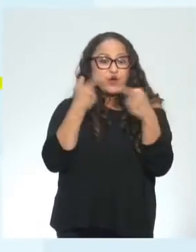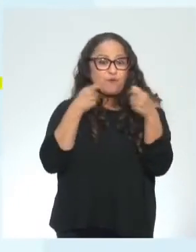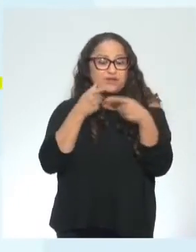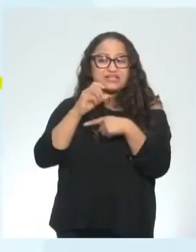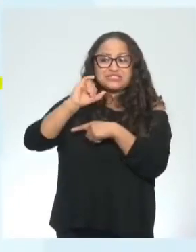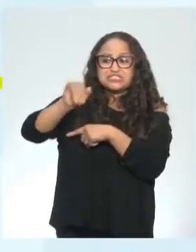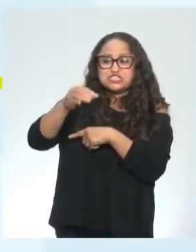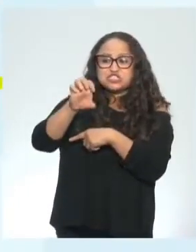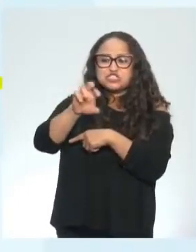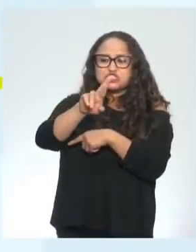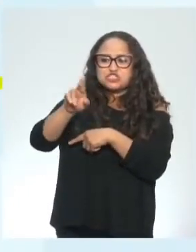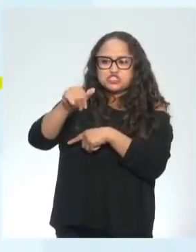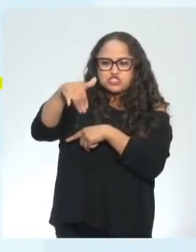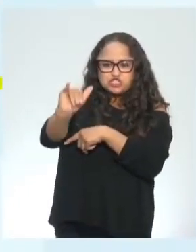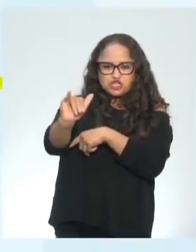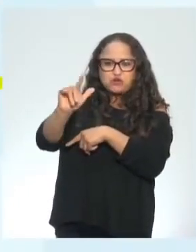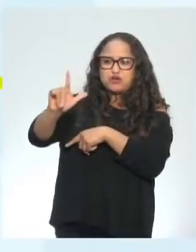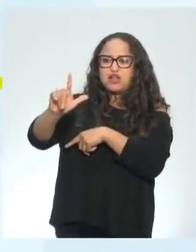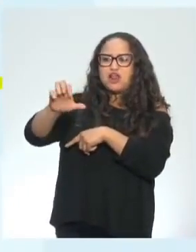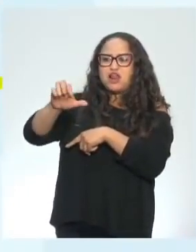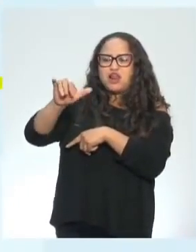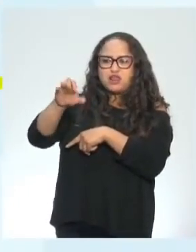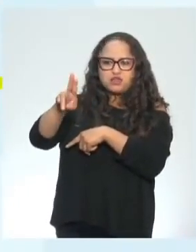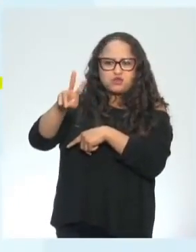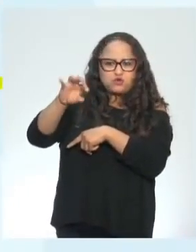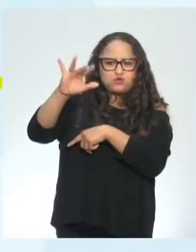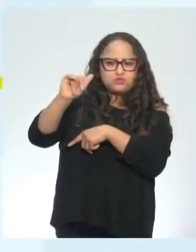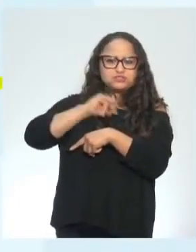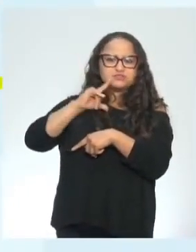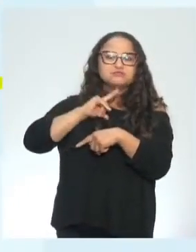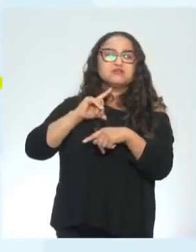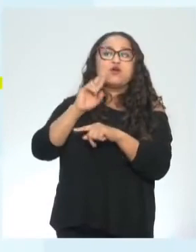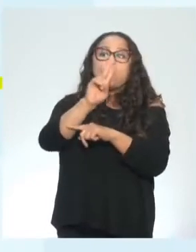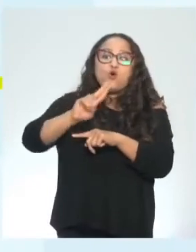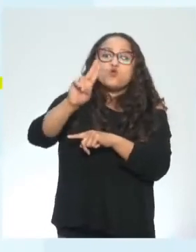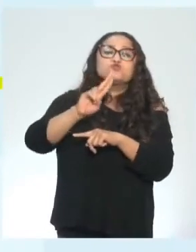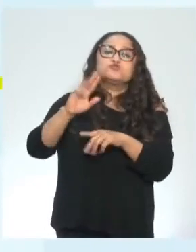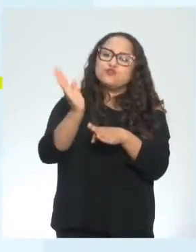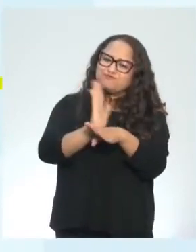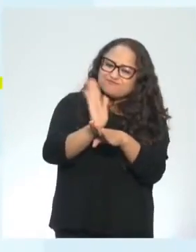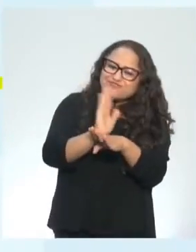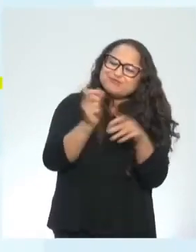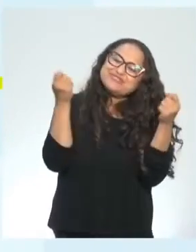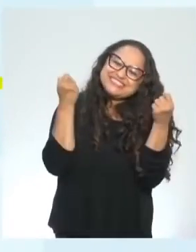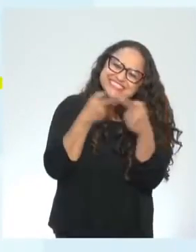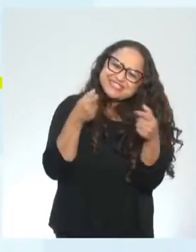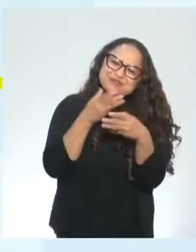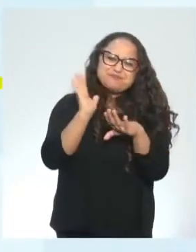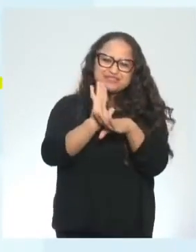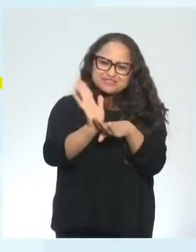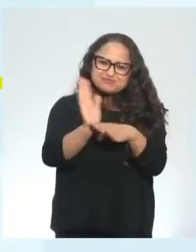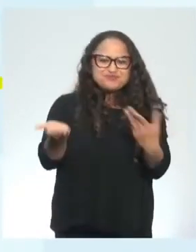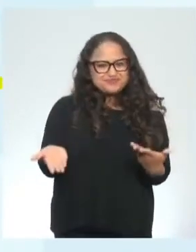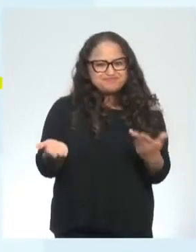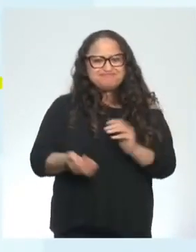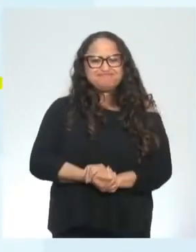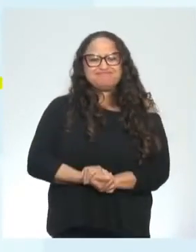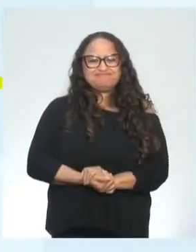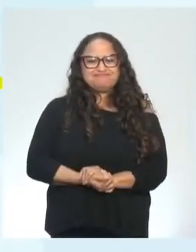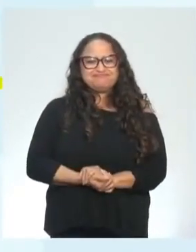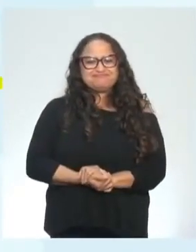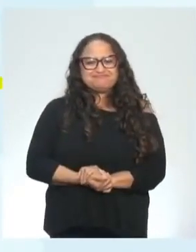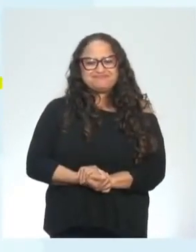Jerry Lewis a Nova York Midian usar esse lipsic usou também slapstick em risco Comedy movies